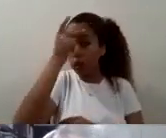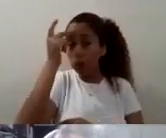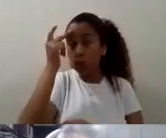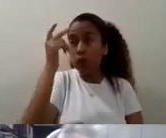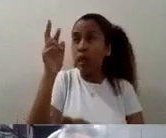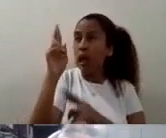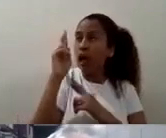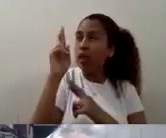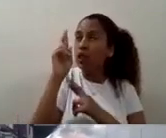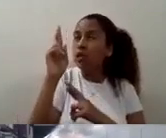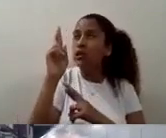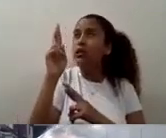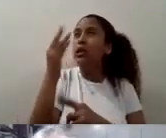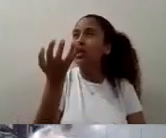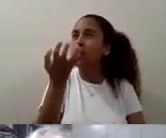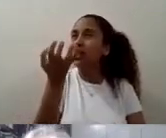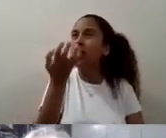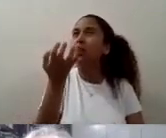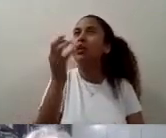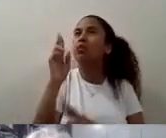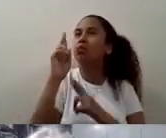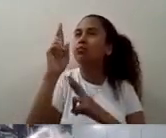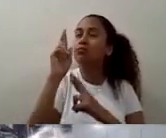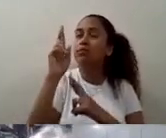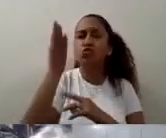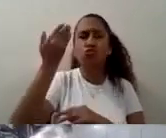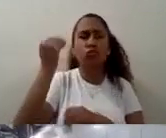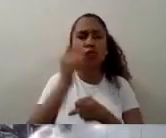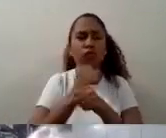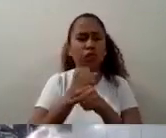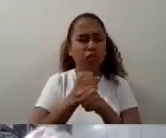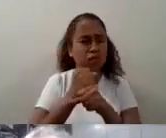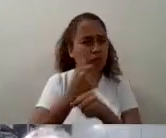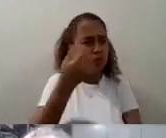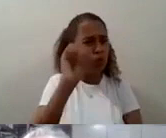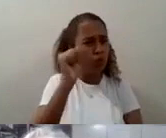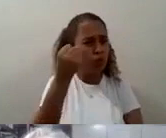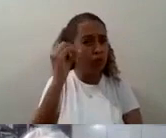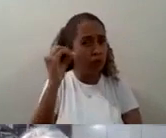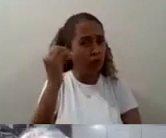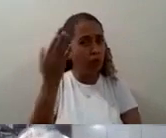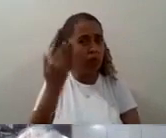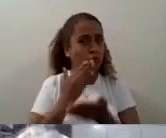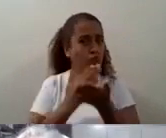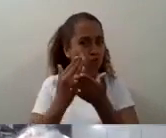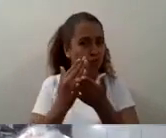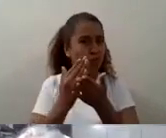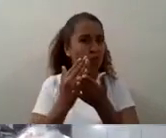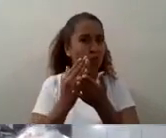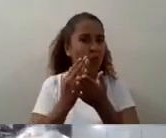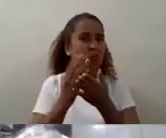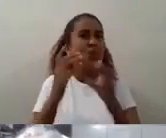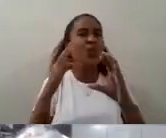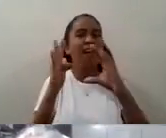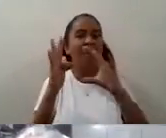na caminhada. Desde os anos 80, uma campanha ecumênica e uma missão